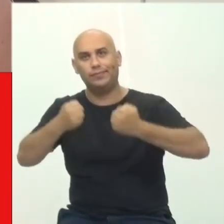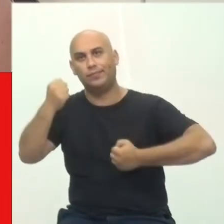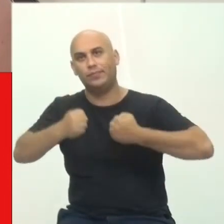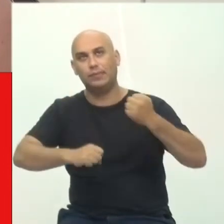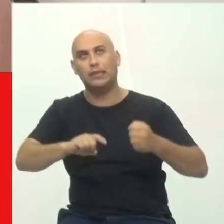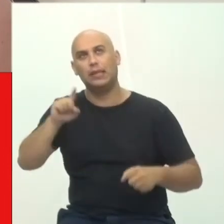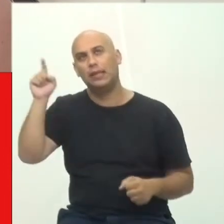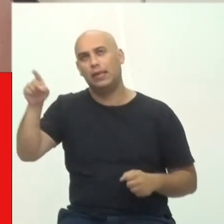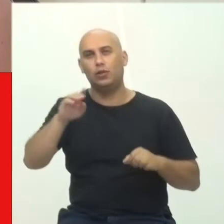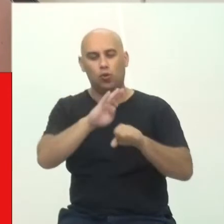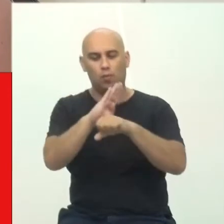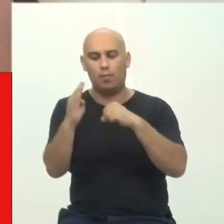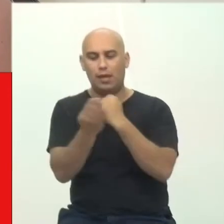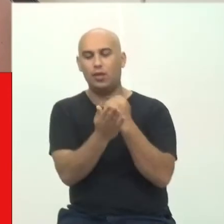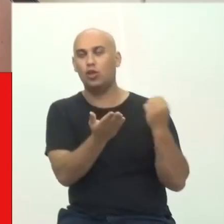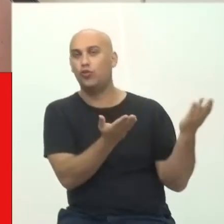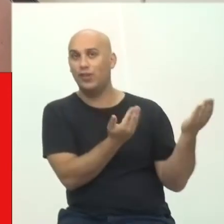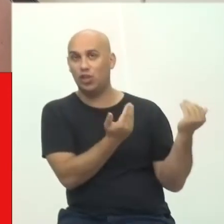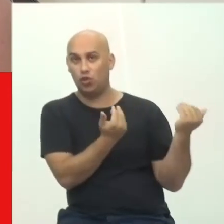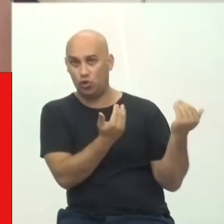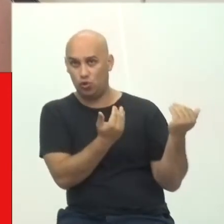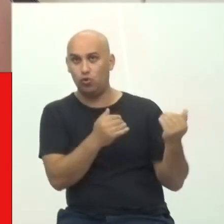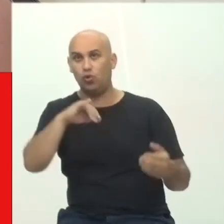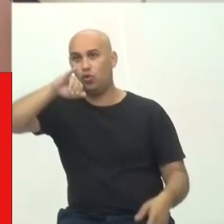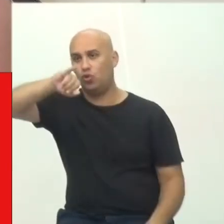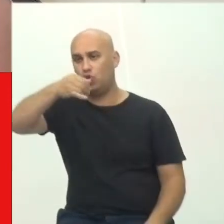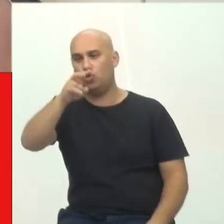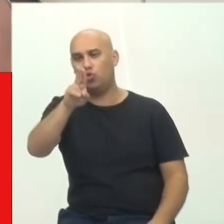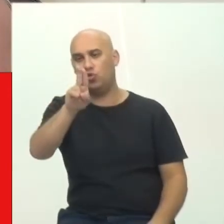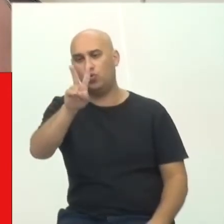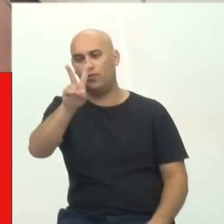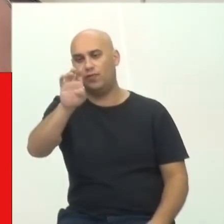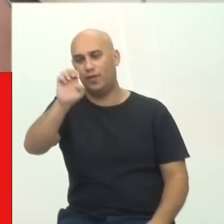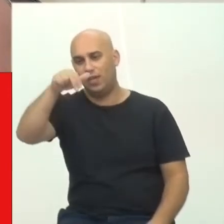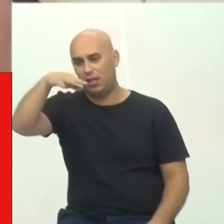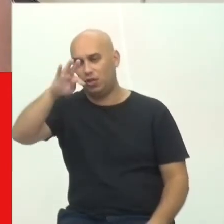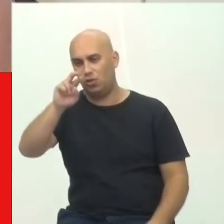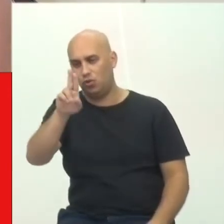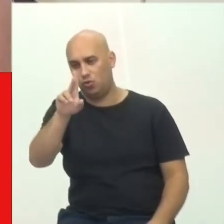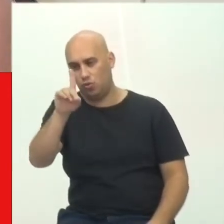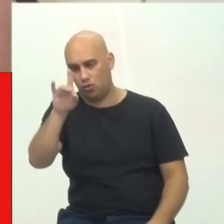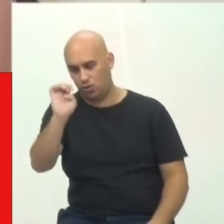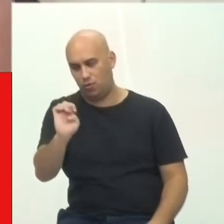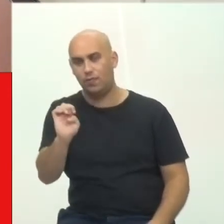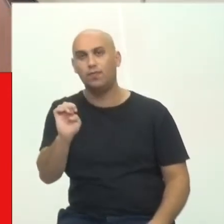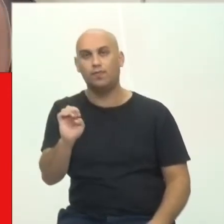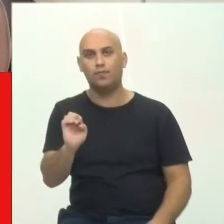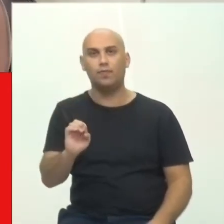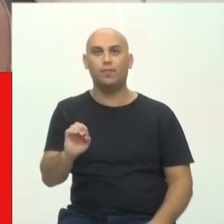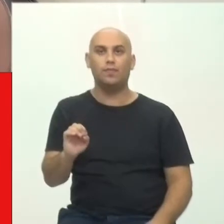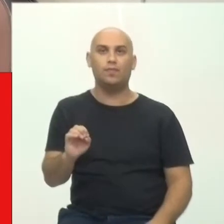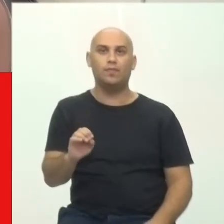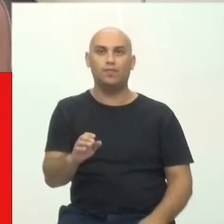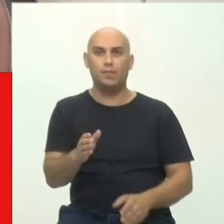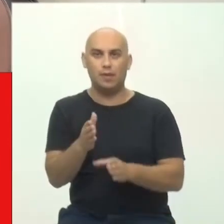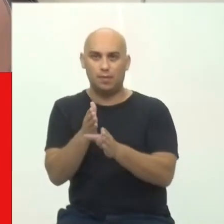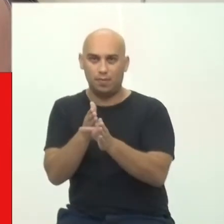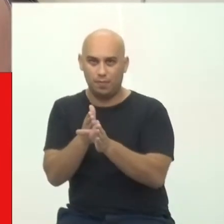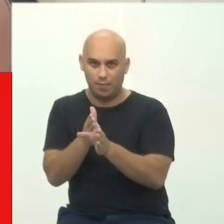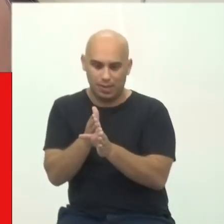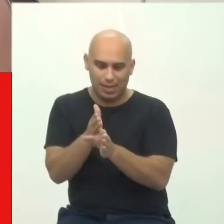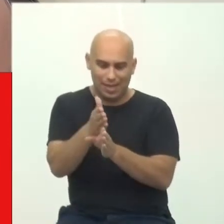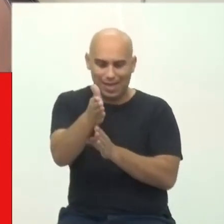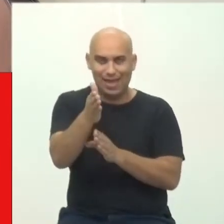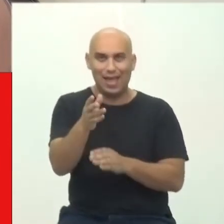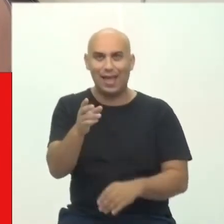Juventude, e eu pensei, junto com outras pessoas, de talvez fazer aquele fluxo ali, ao invés de fazer reto, não sei se vai dar para